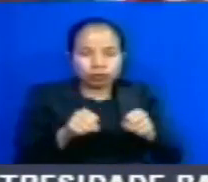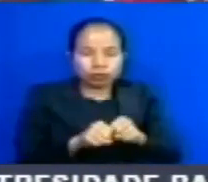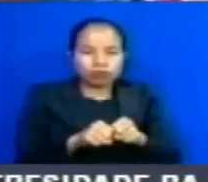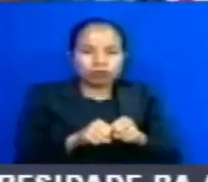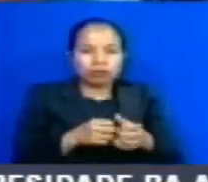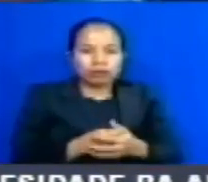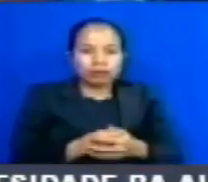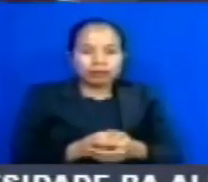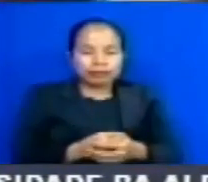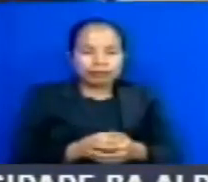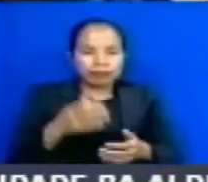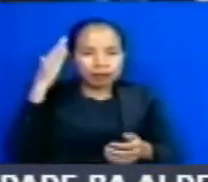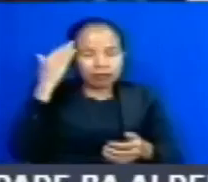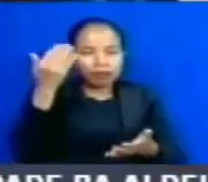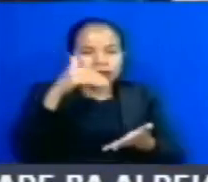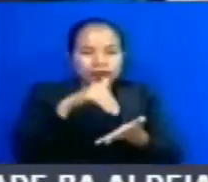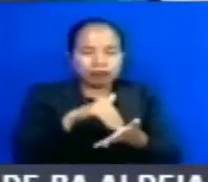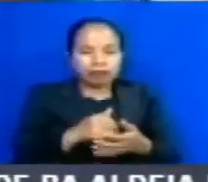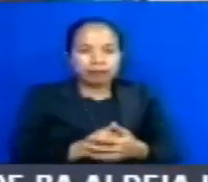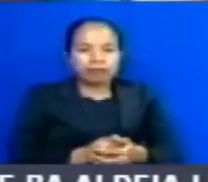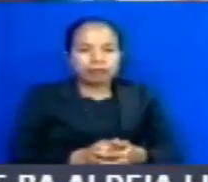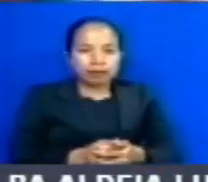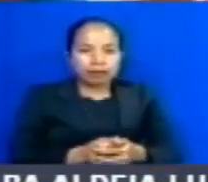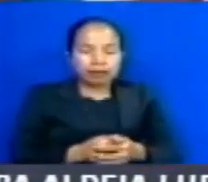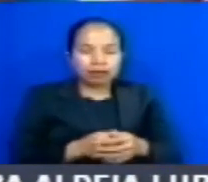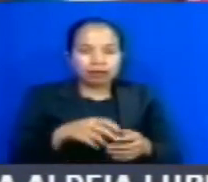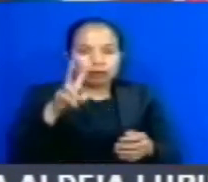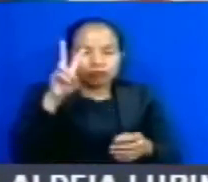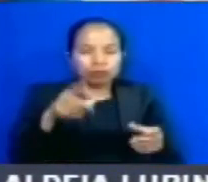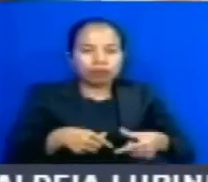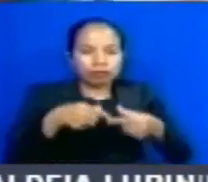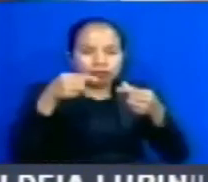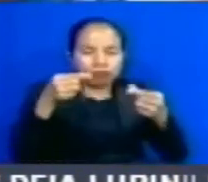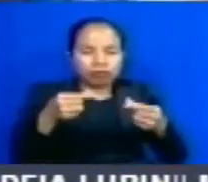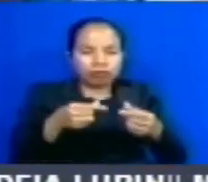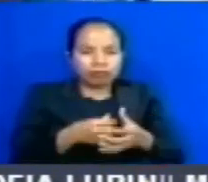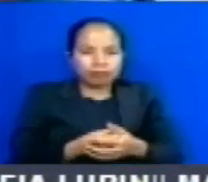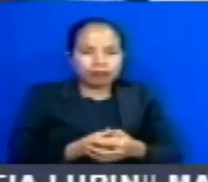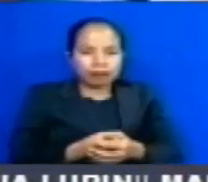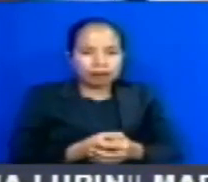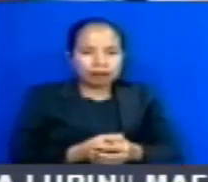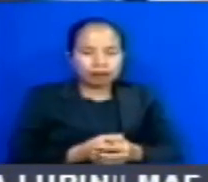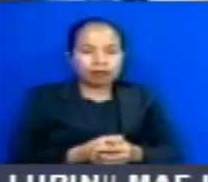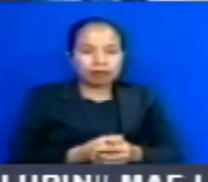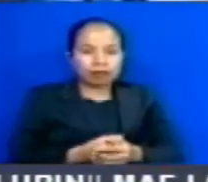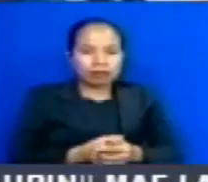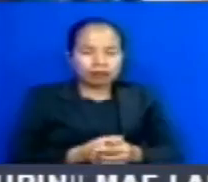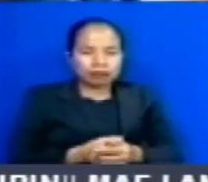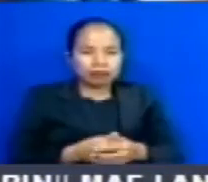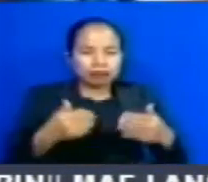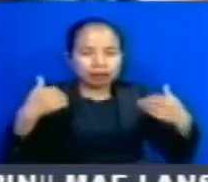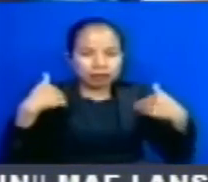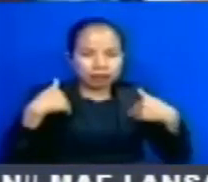lima. Lema ka ini pulasan sir mai sukurua kova ho ho batu gede sir helo sir frontera